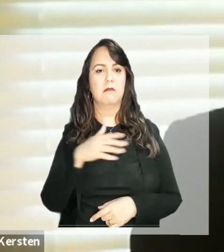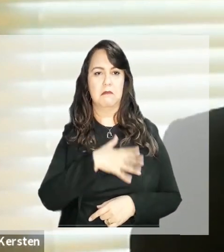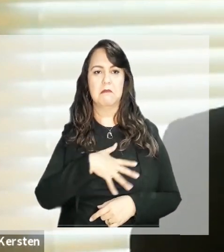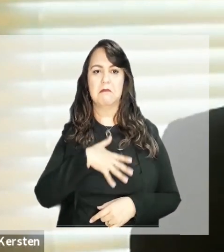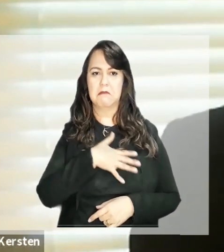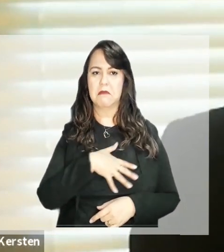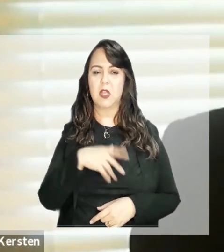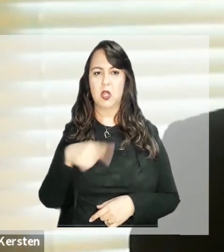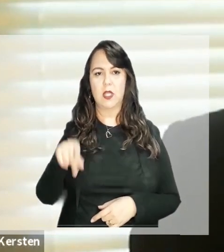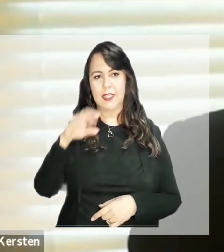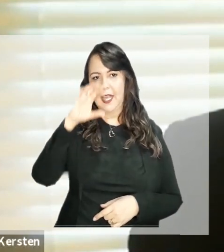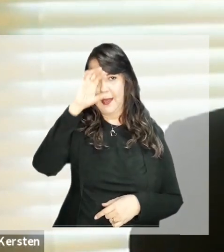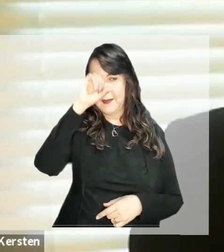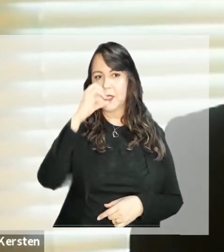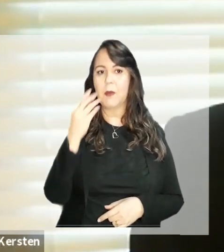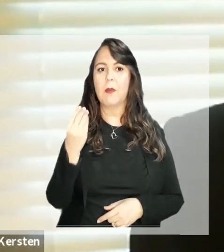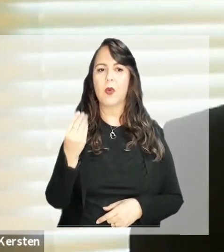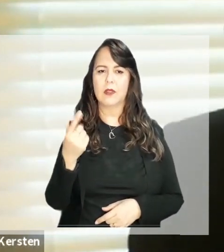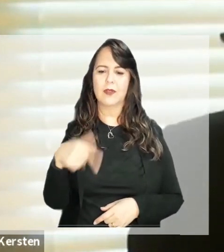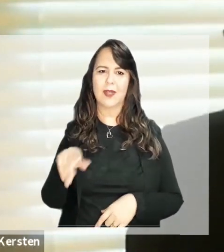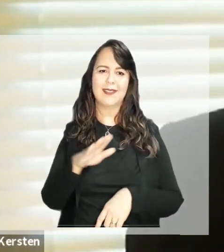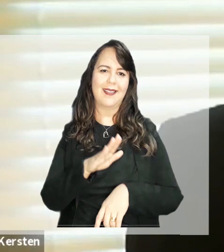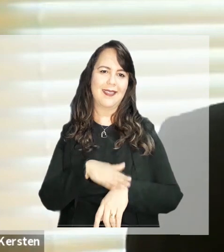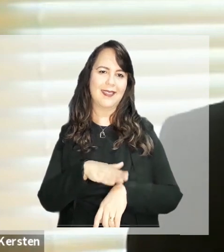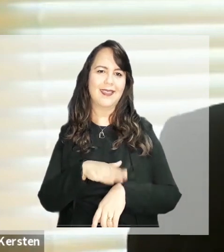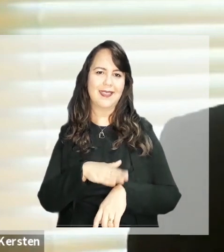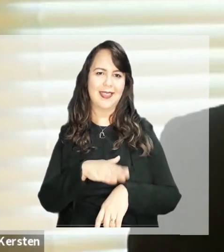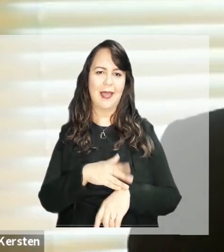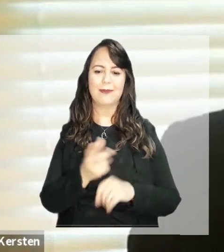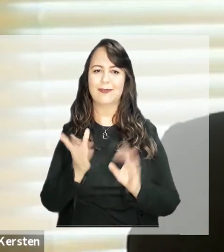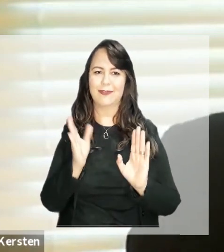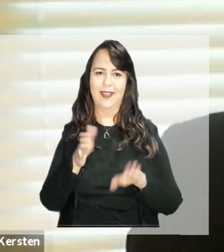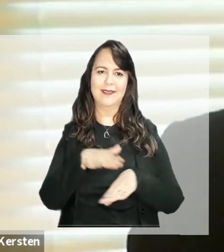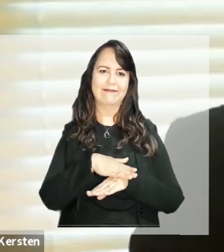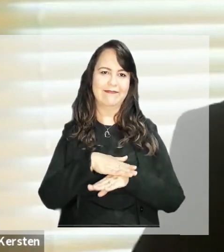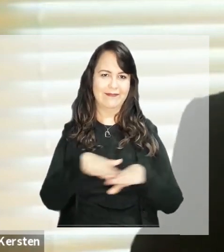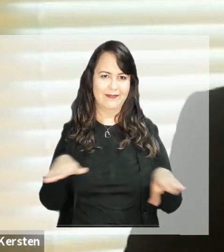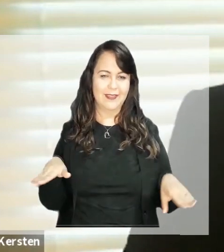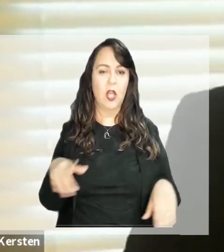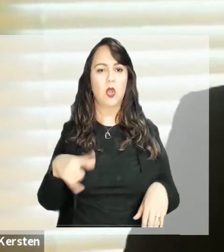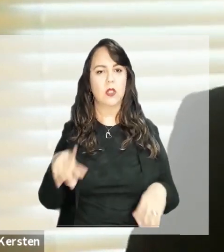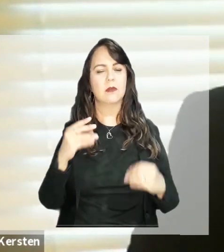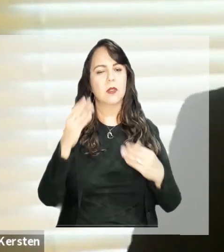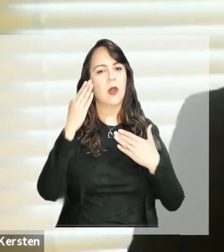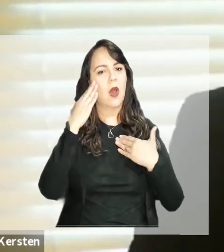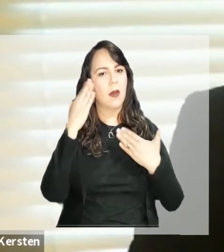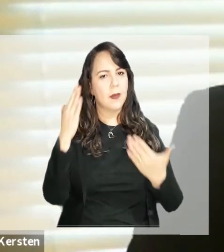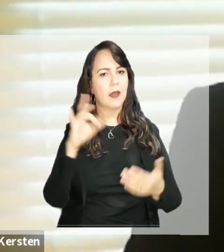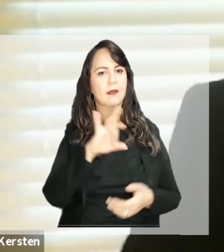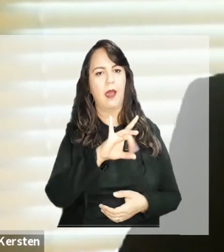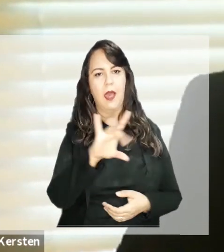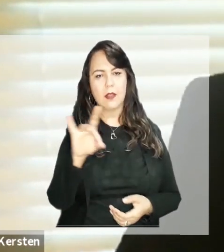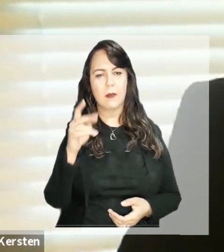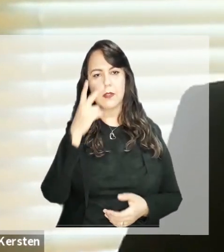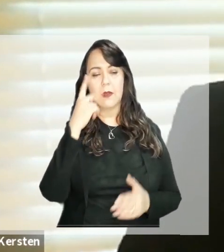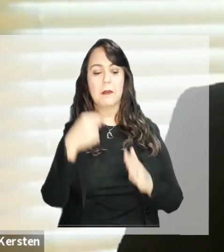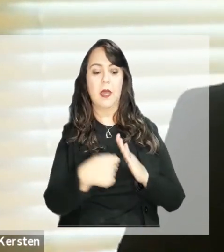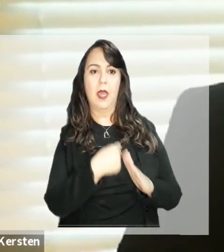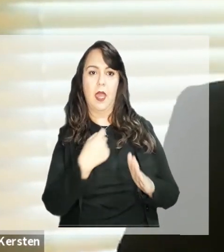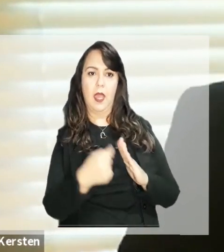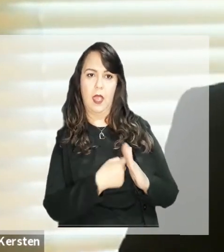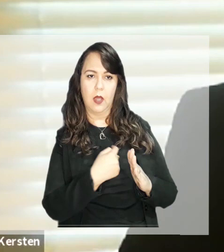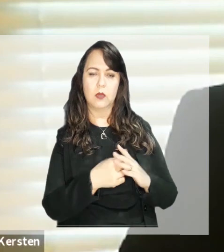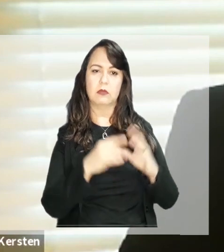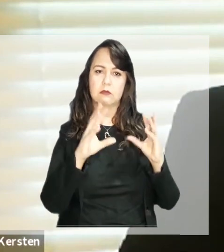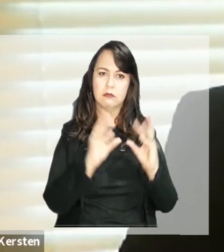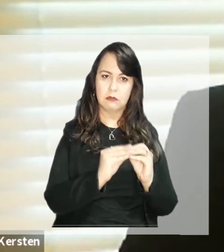Acho que todos aqui aprendemos muito. Nosso tempo se encerrou. Eu agradeço a participação de todos. Olha, as